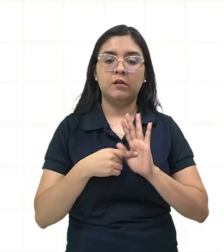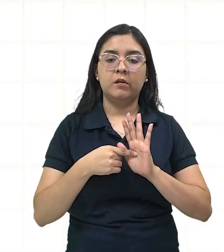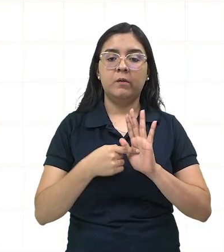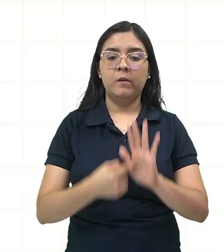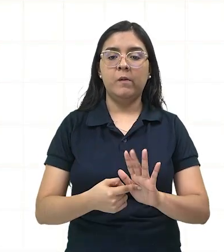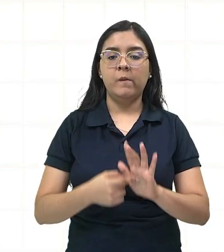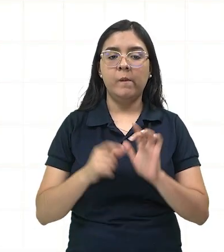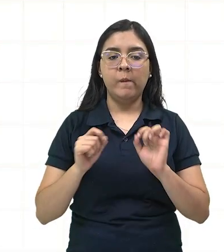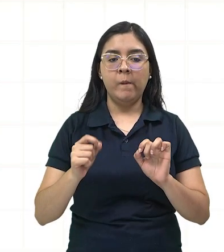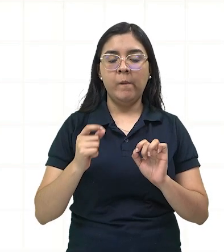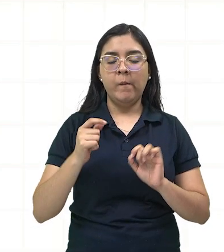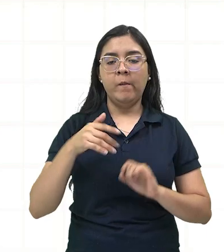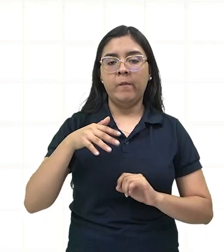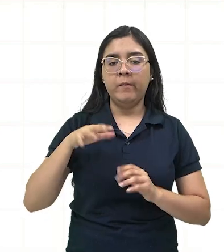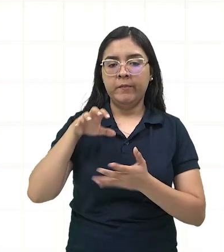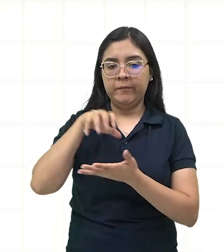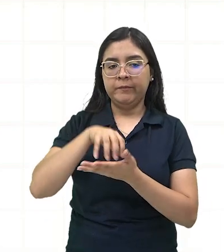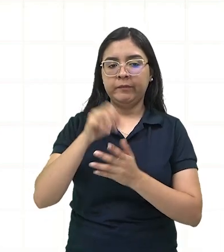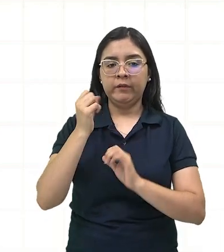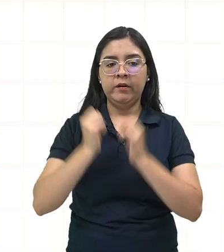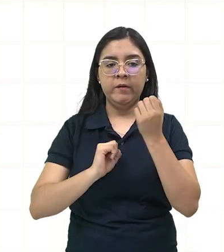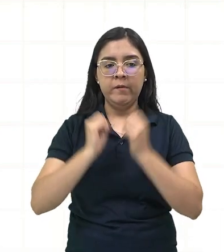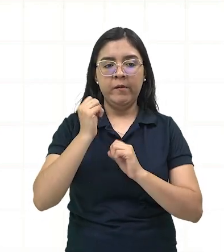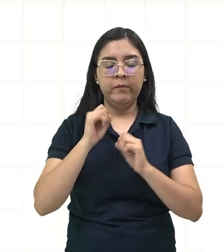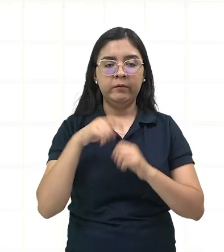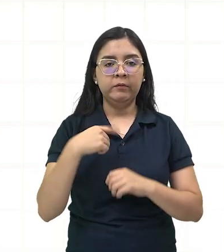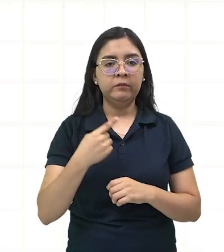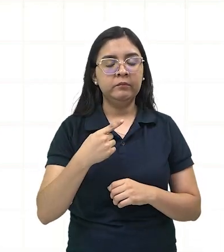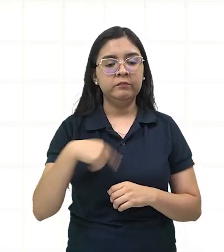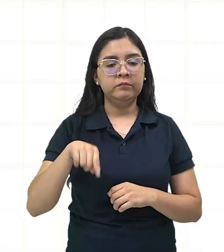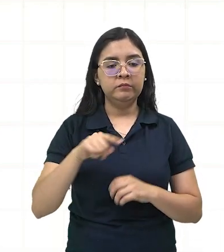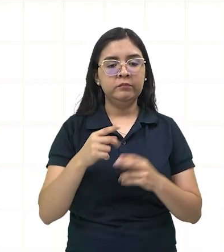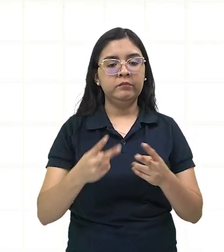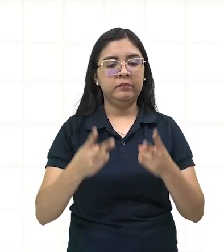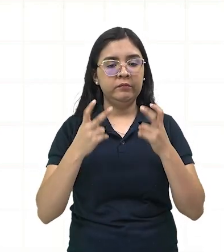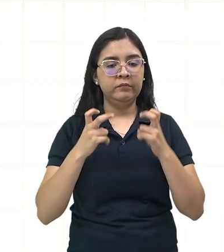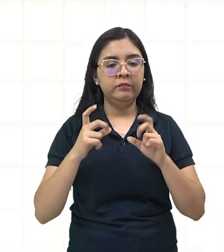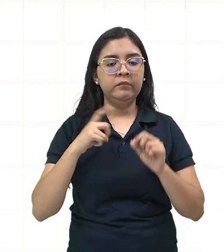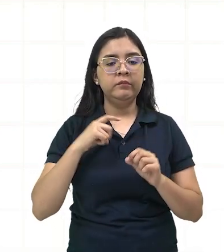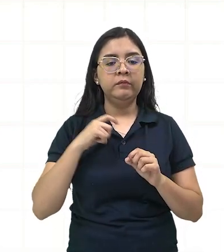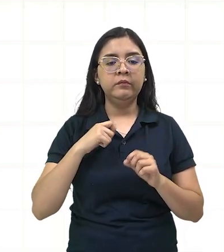ao setor industrial primeiro. Vocês estão vendo todo esse verde,